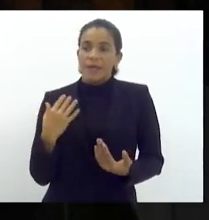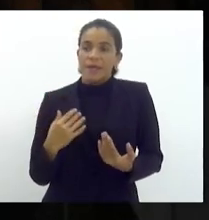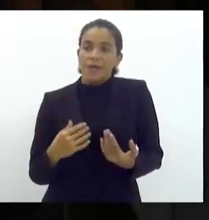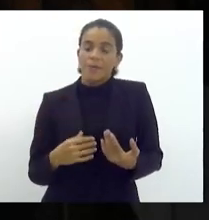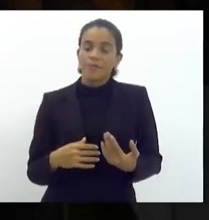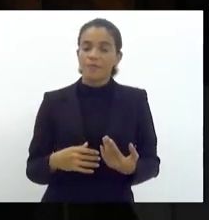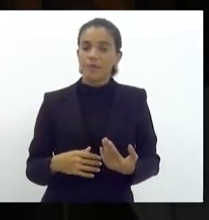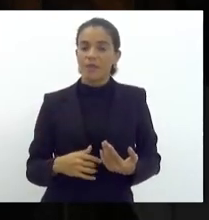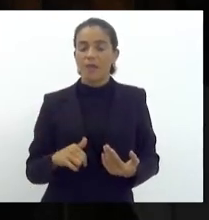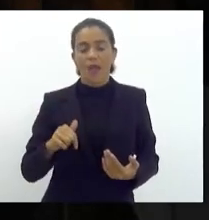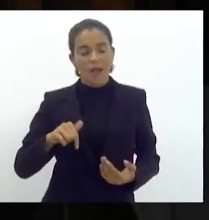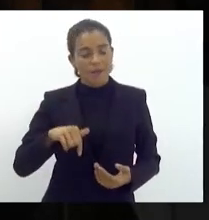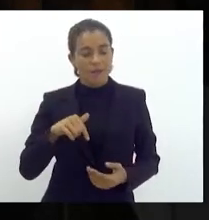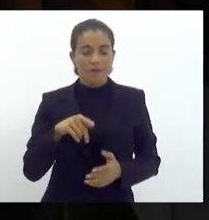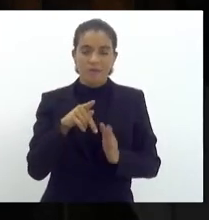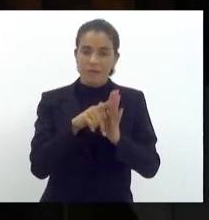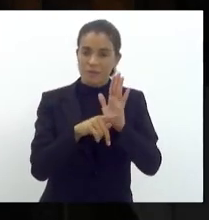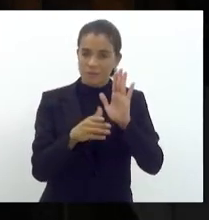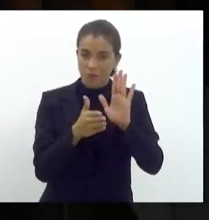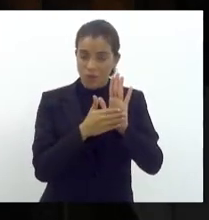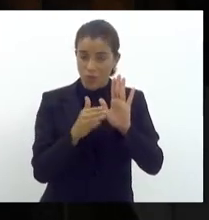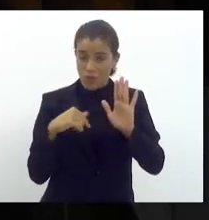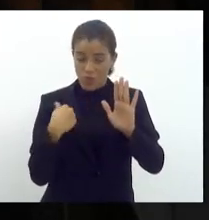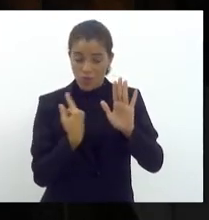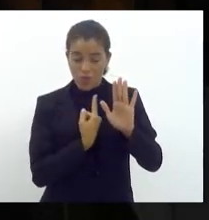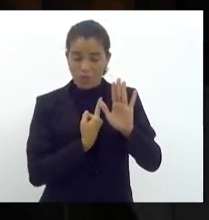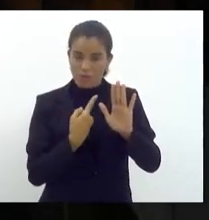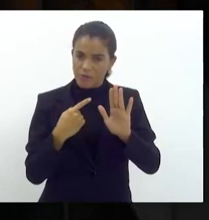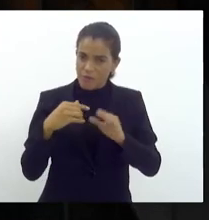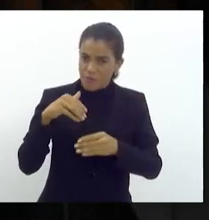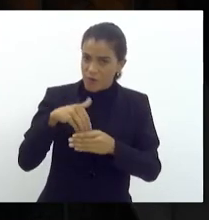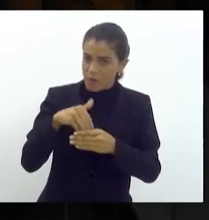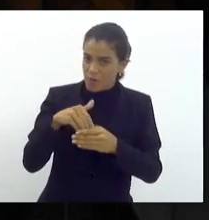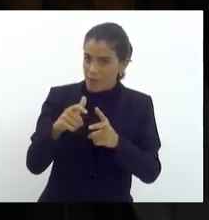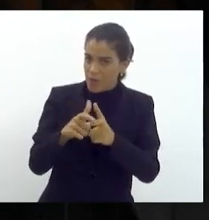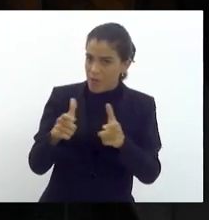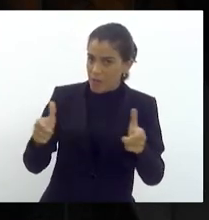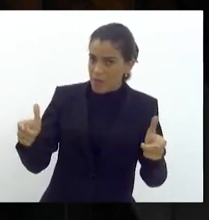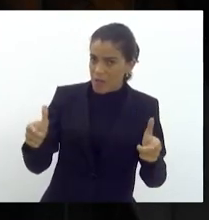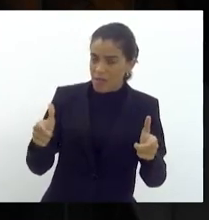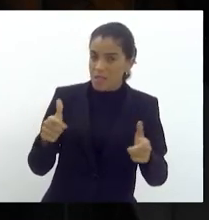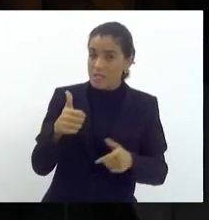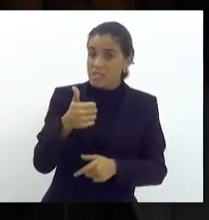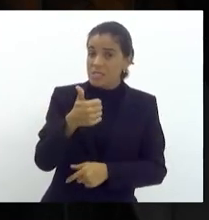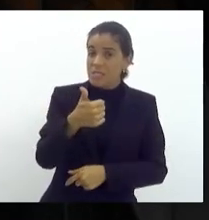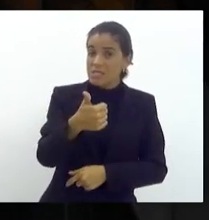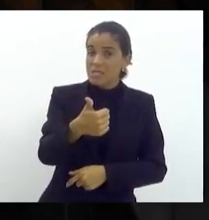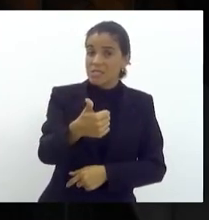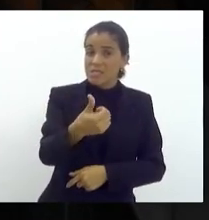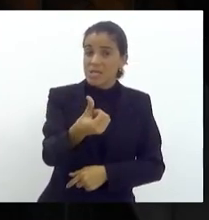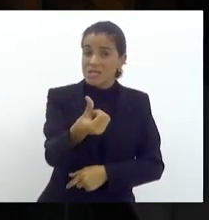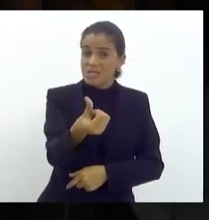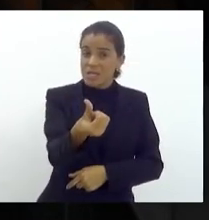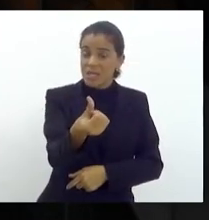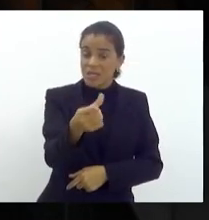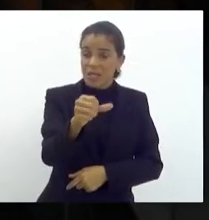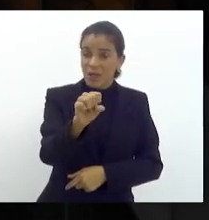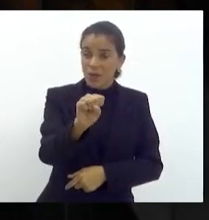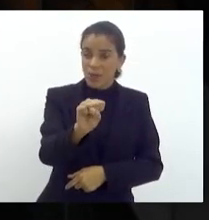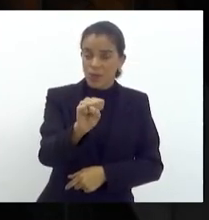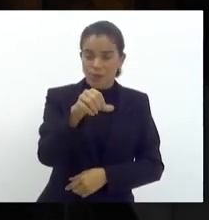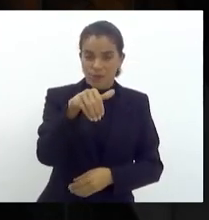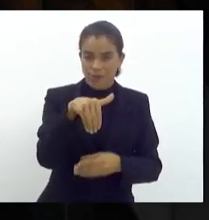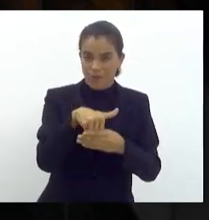desse projeto que estamos voltando todos é unânime tem 68 votos